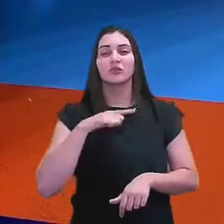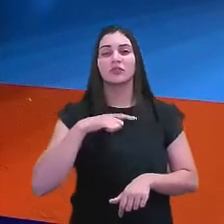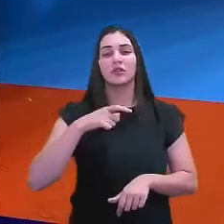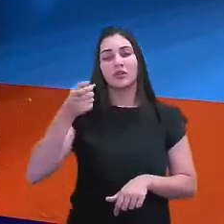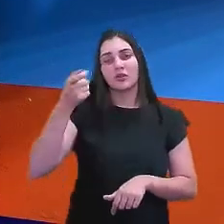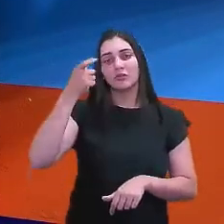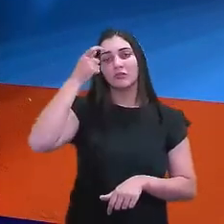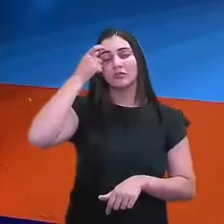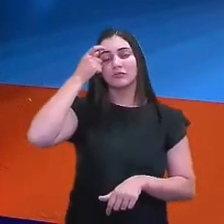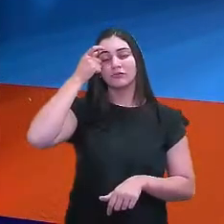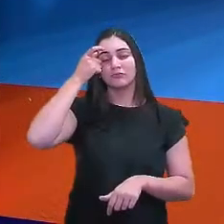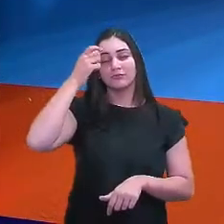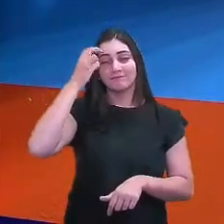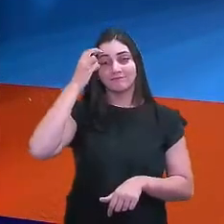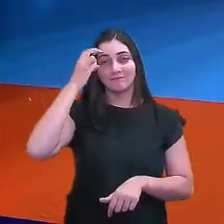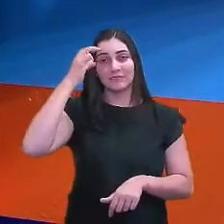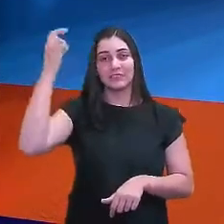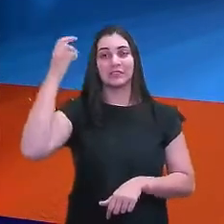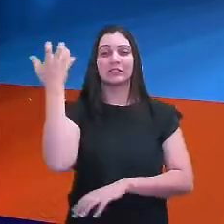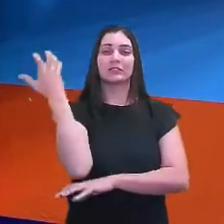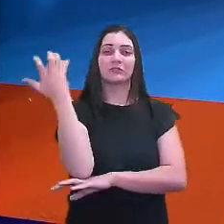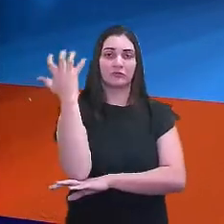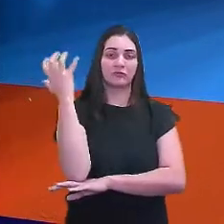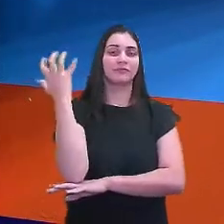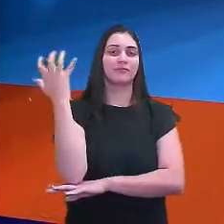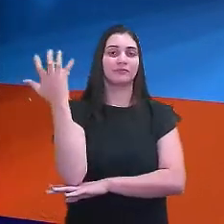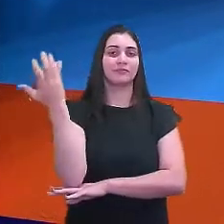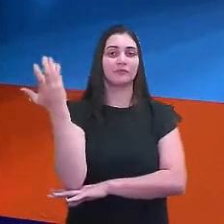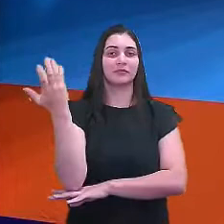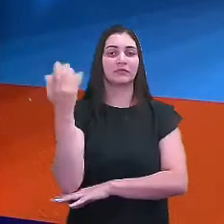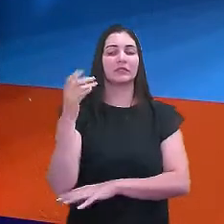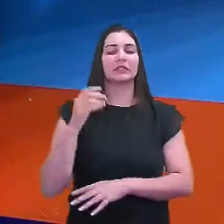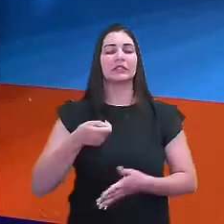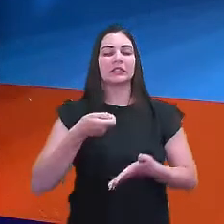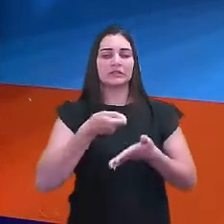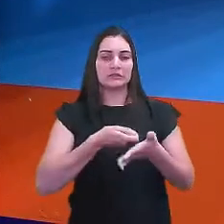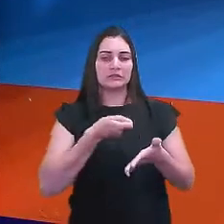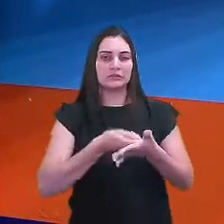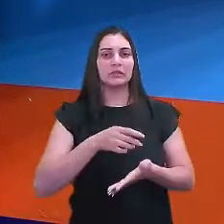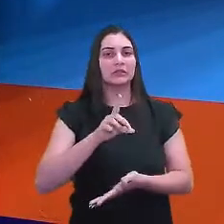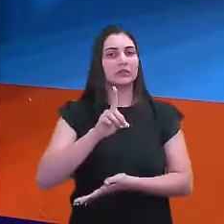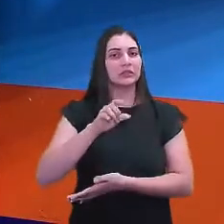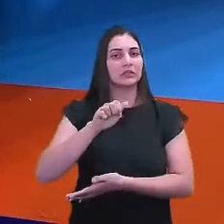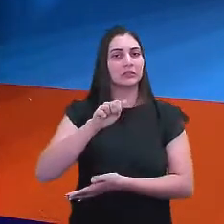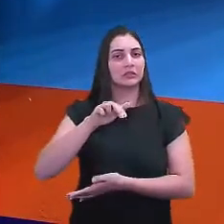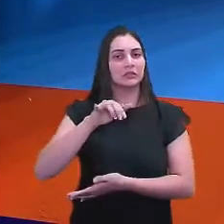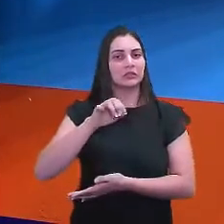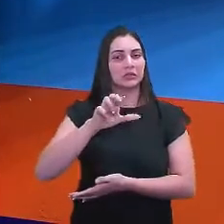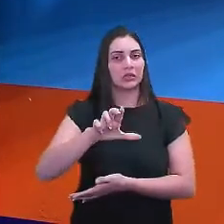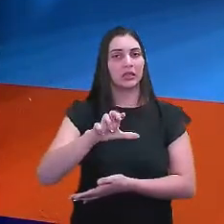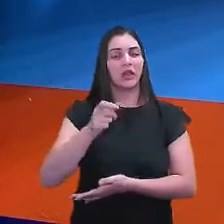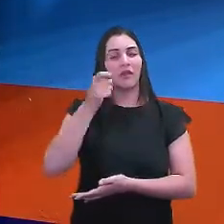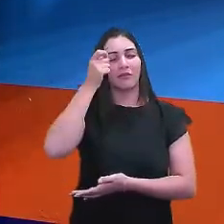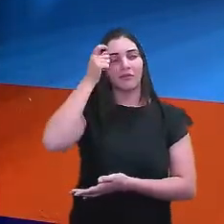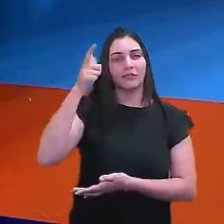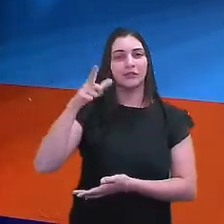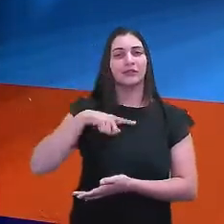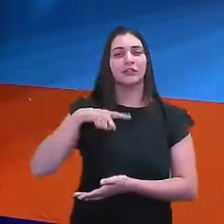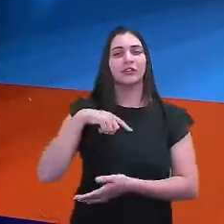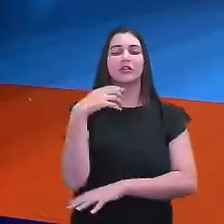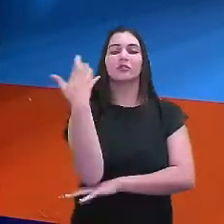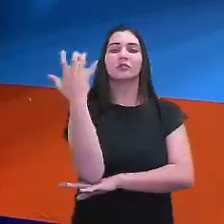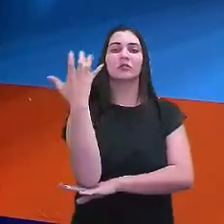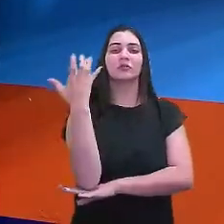essa inteligência ecológica, que é tão defendida por Daniel Goldman. Essa ideia da gente ter uma ecologia